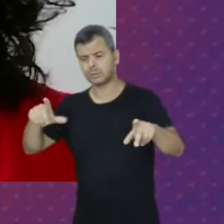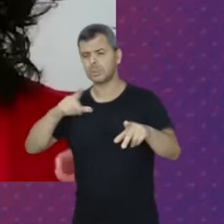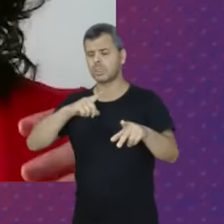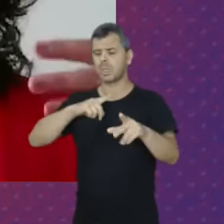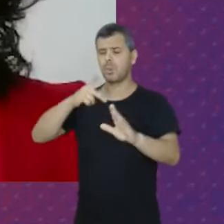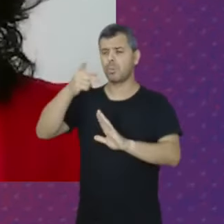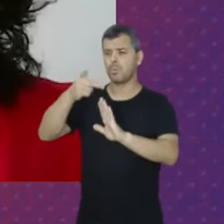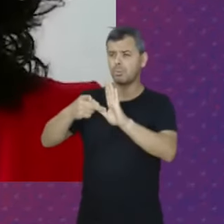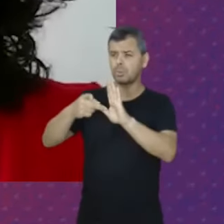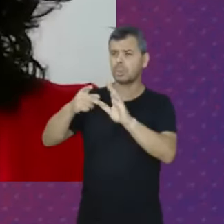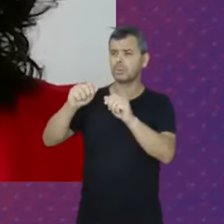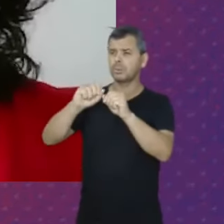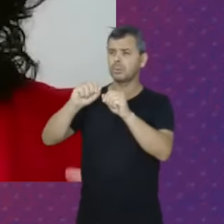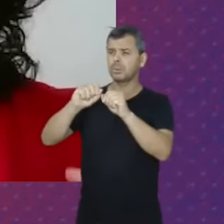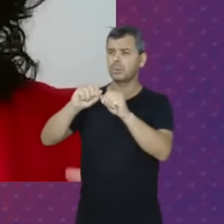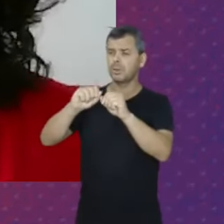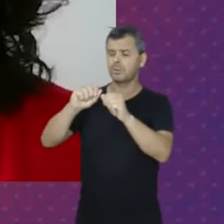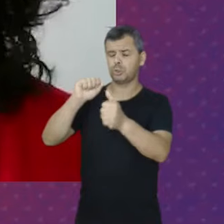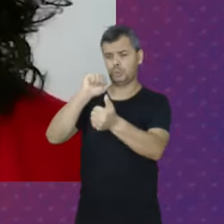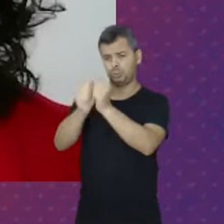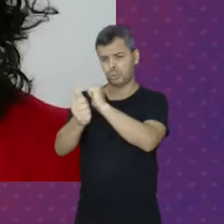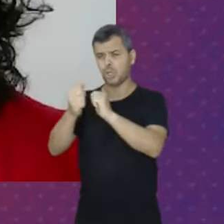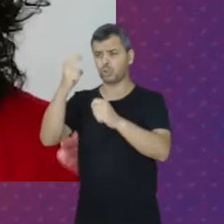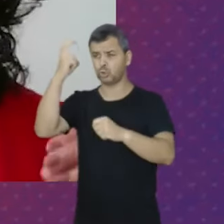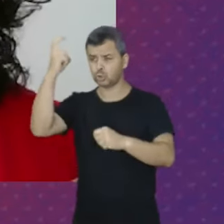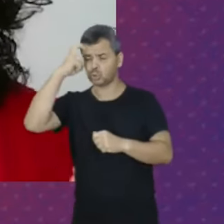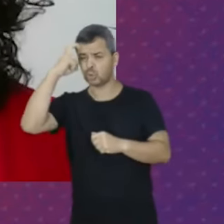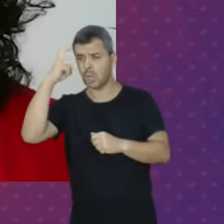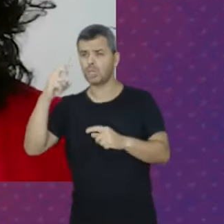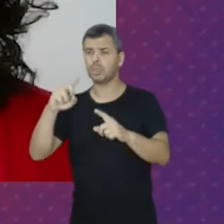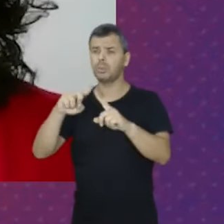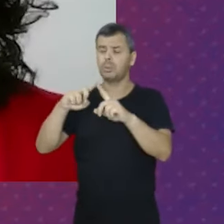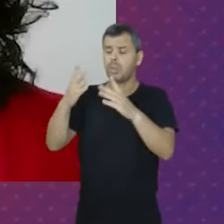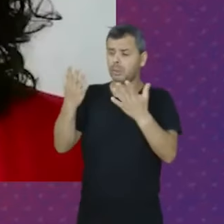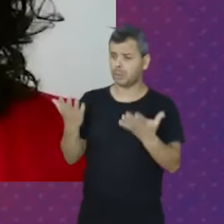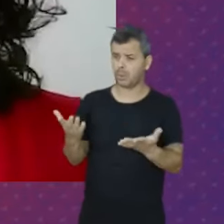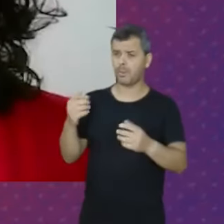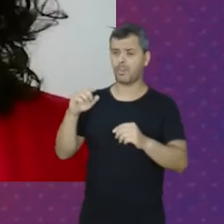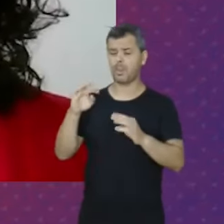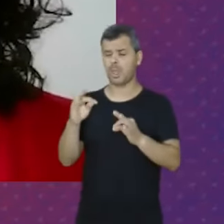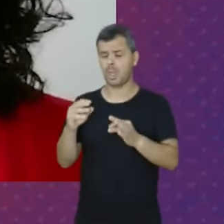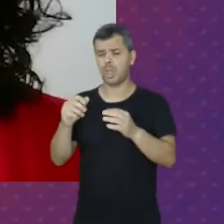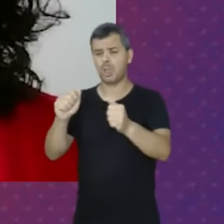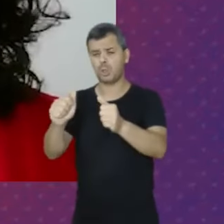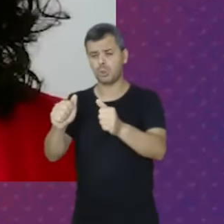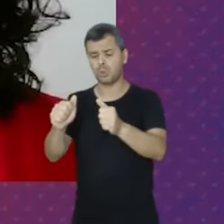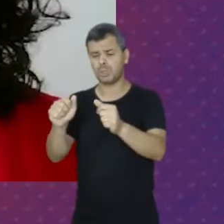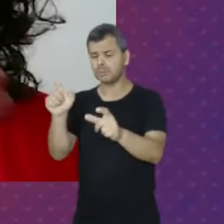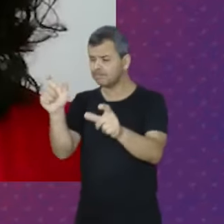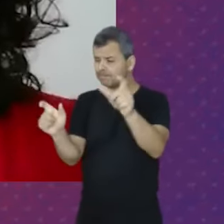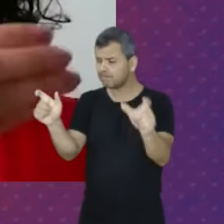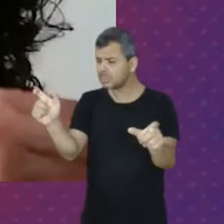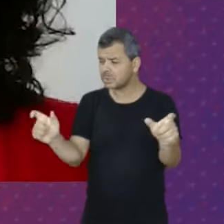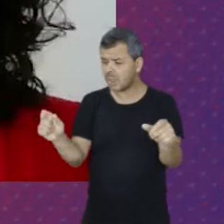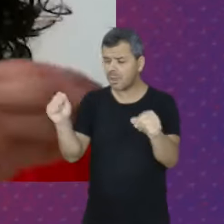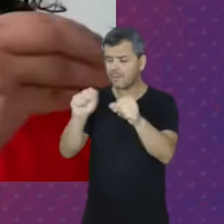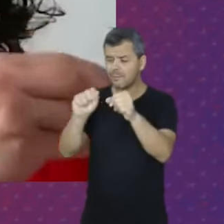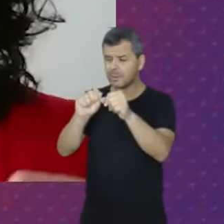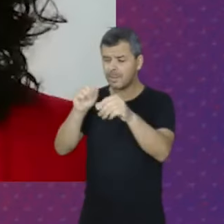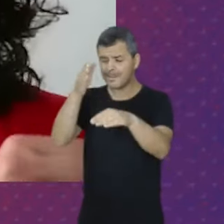alguns programas esportivos, culturais. Então, todas essas pessoas